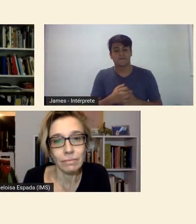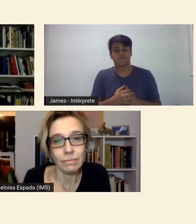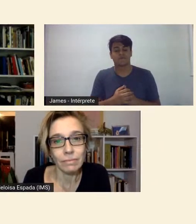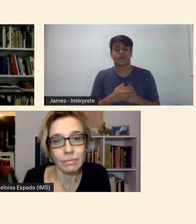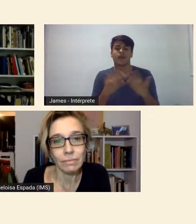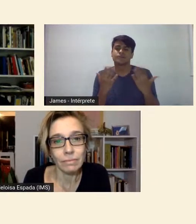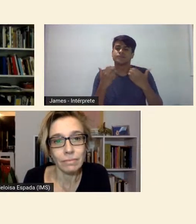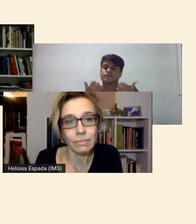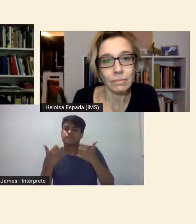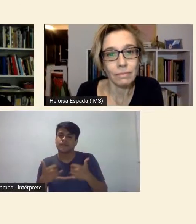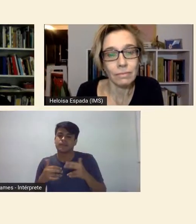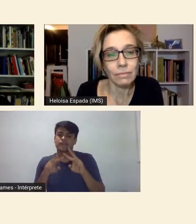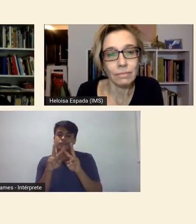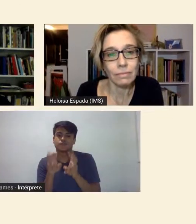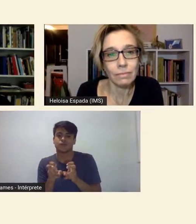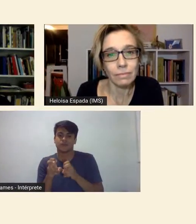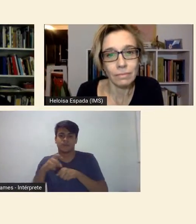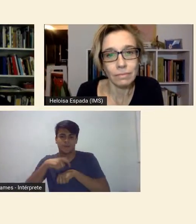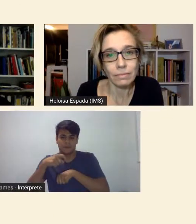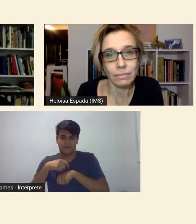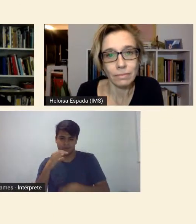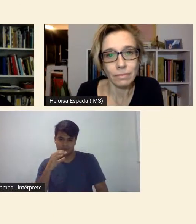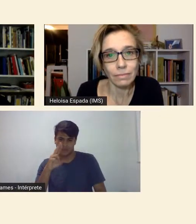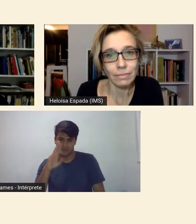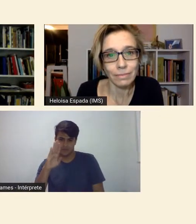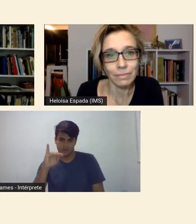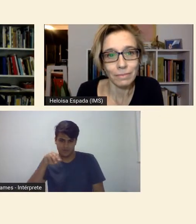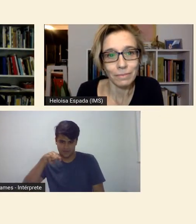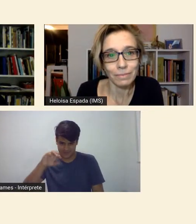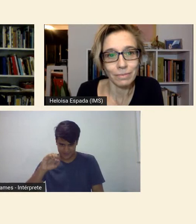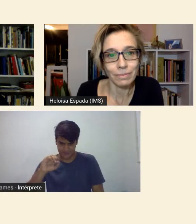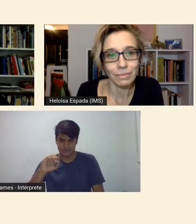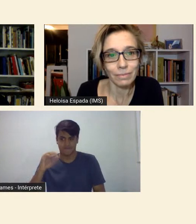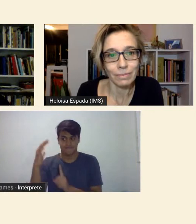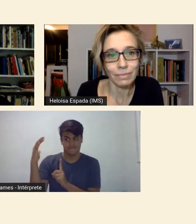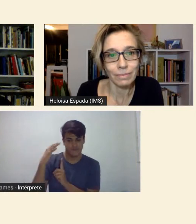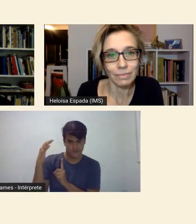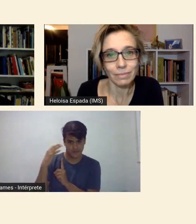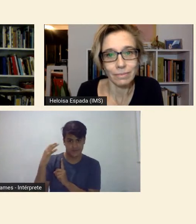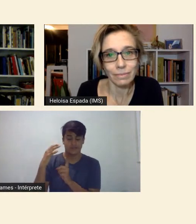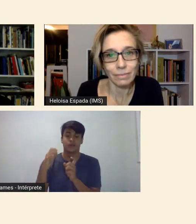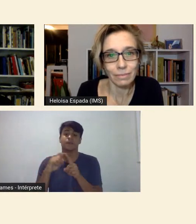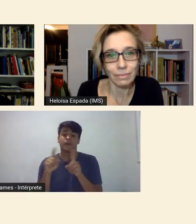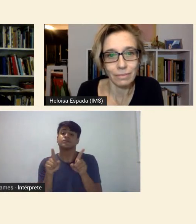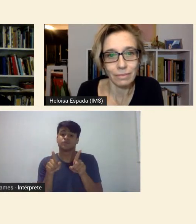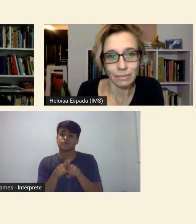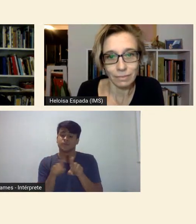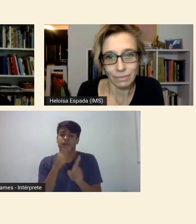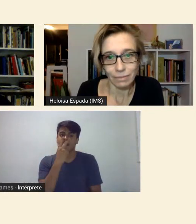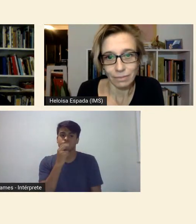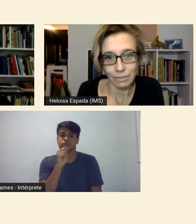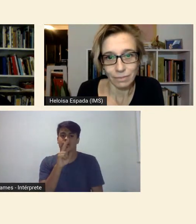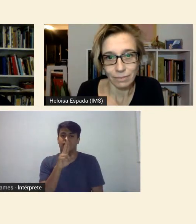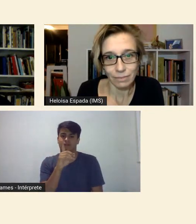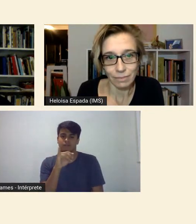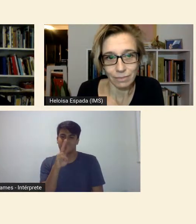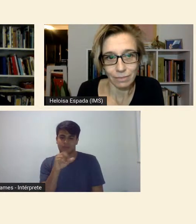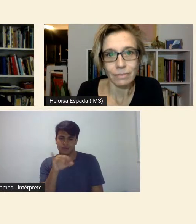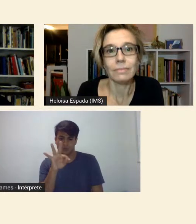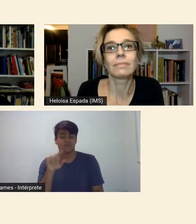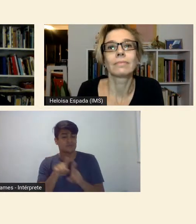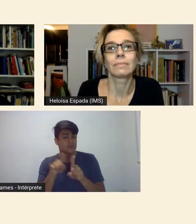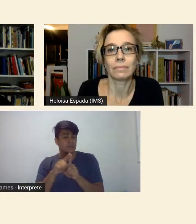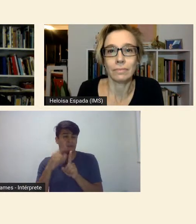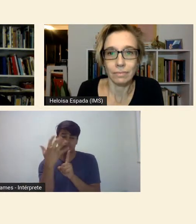influência do cubismo mas ao mesmo tempo eu acho que a influência do Arde Rô foi fortíssima entre os artistas brasileiras